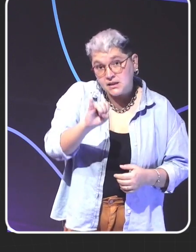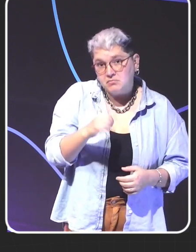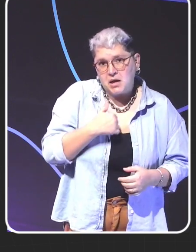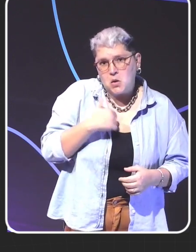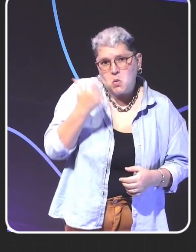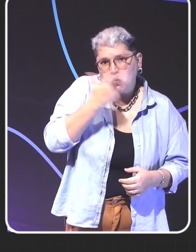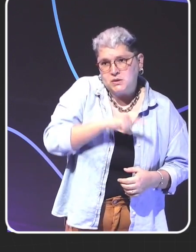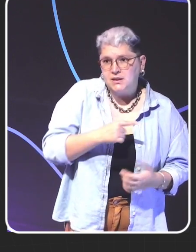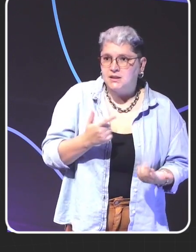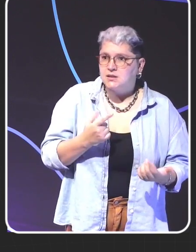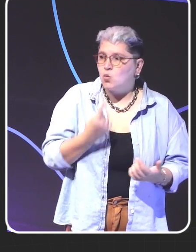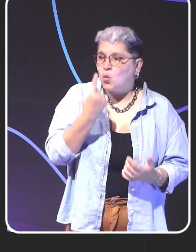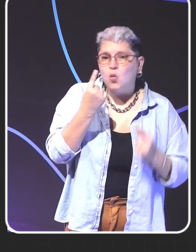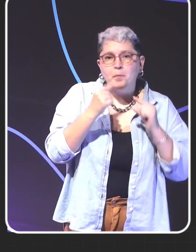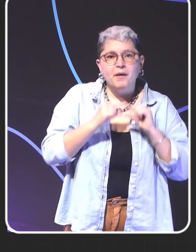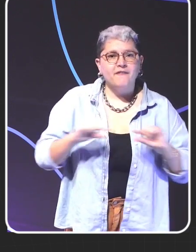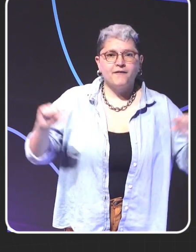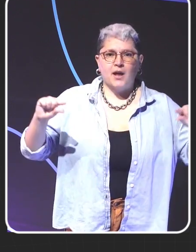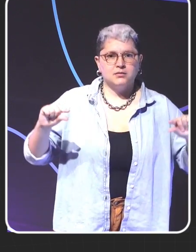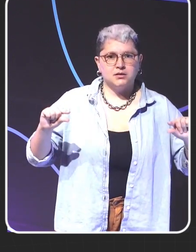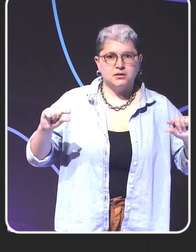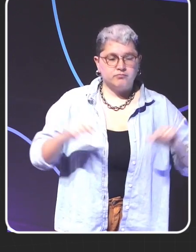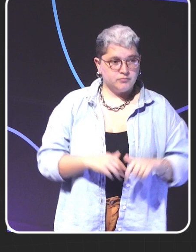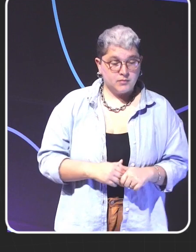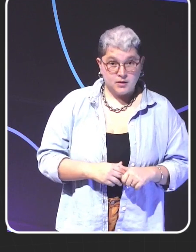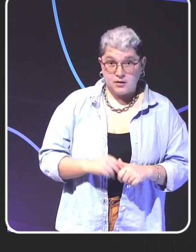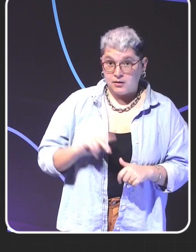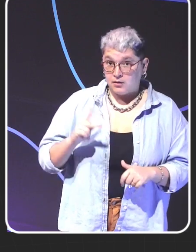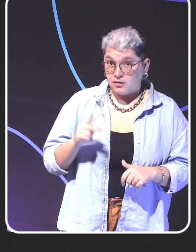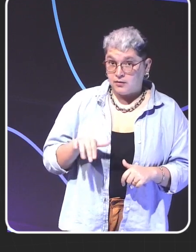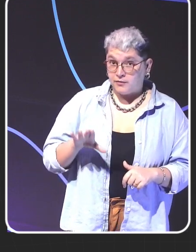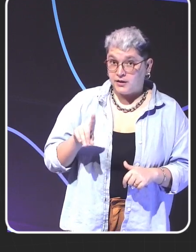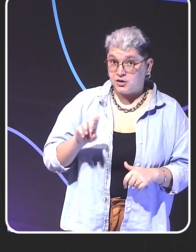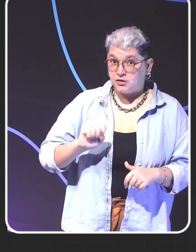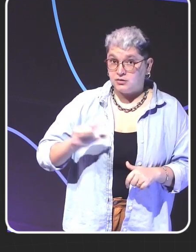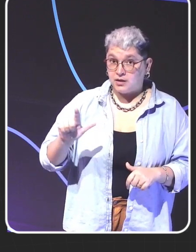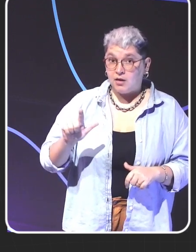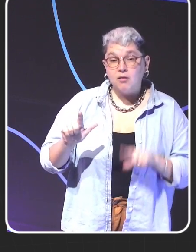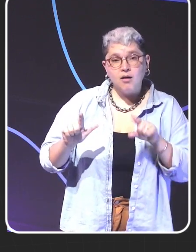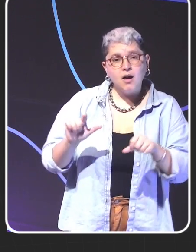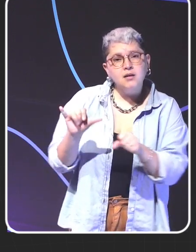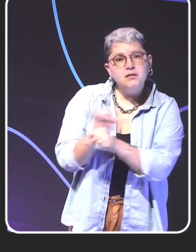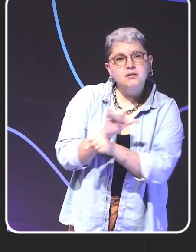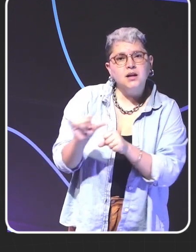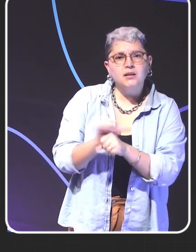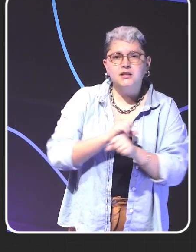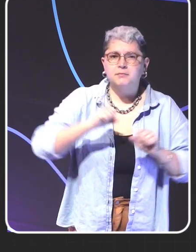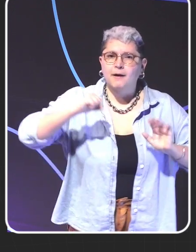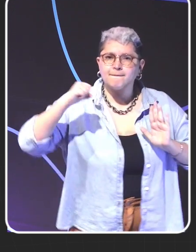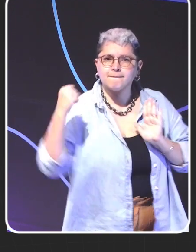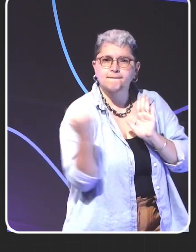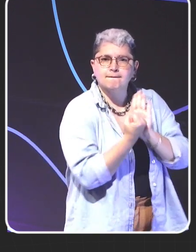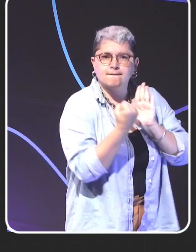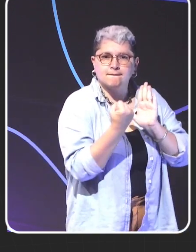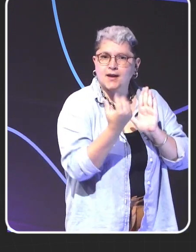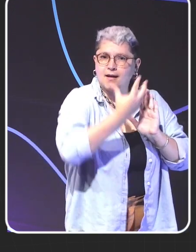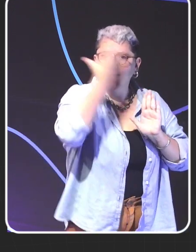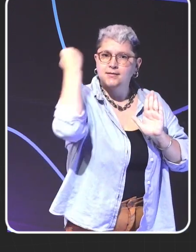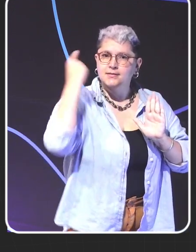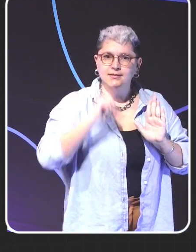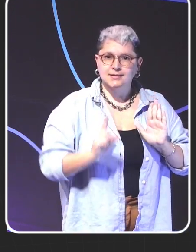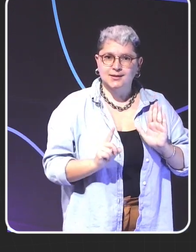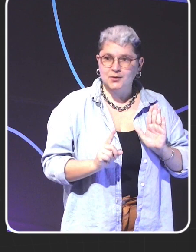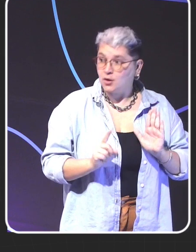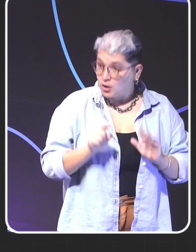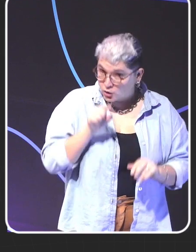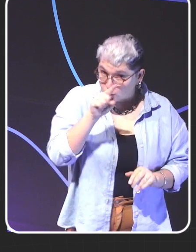indicar em uma frase, ser Phygital é elaborar estratégias para ser inesquecível. É como sua marca pode e deve